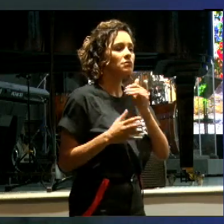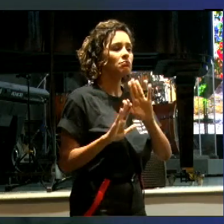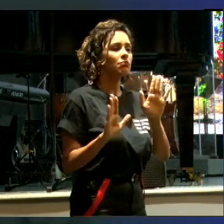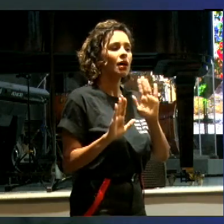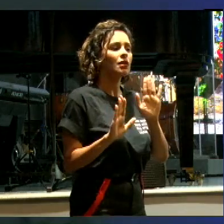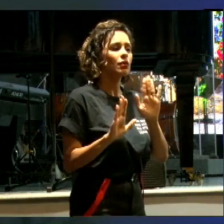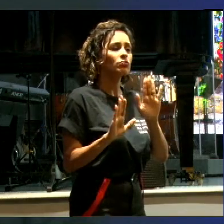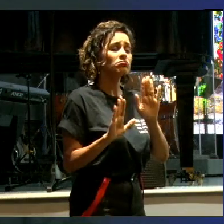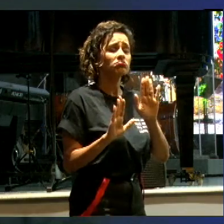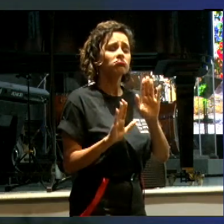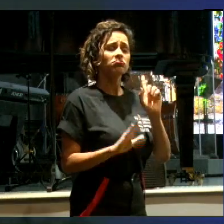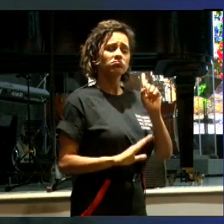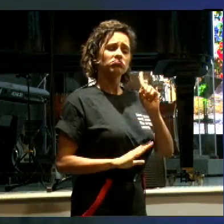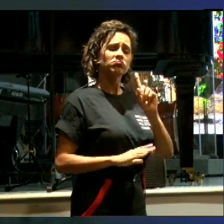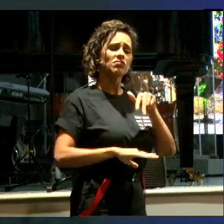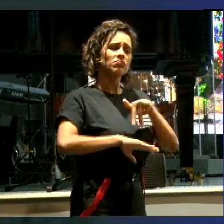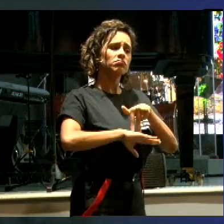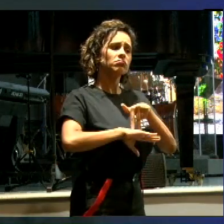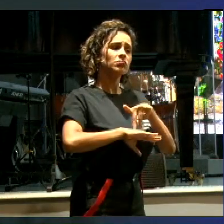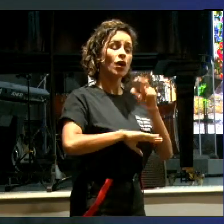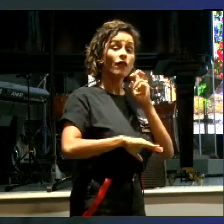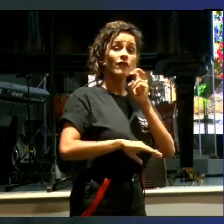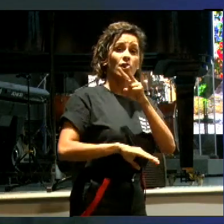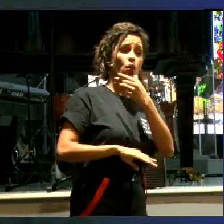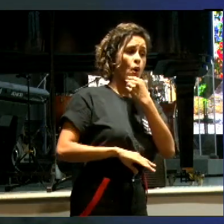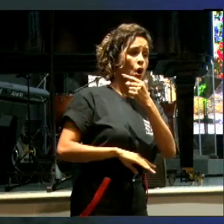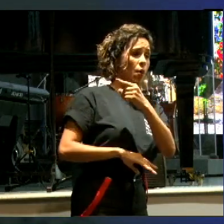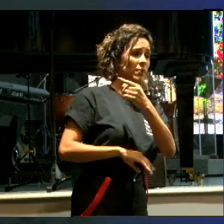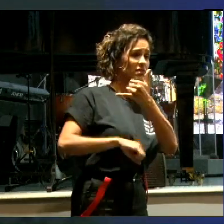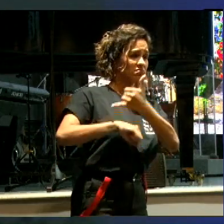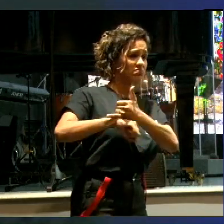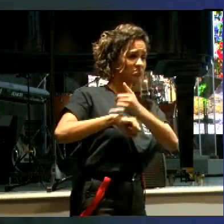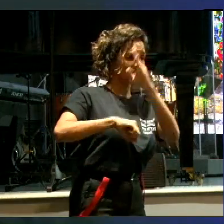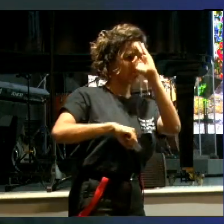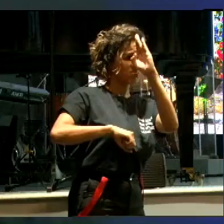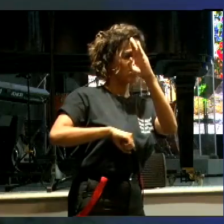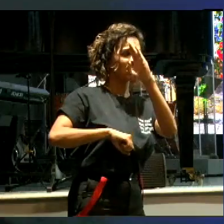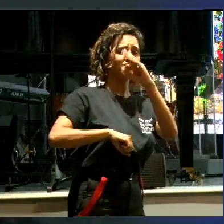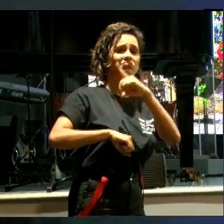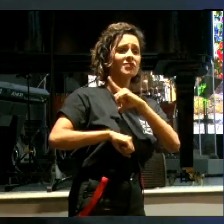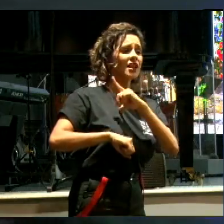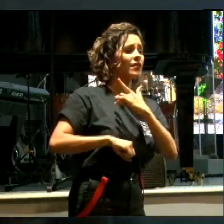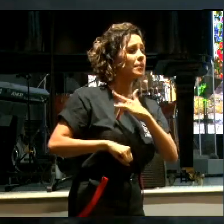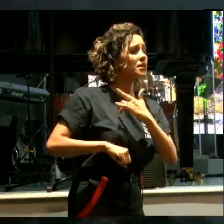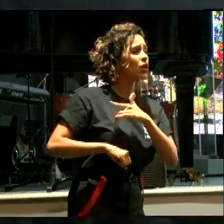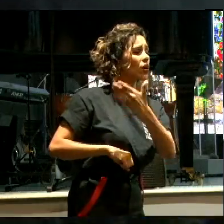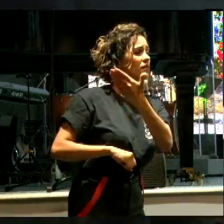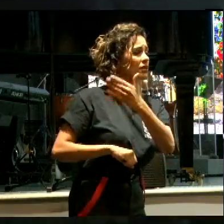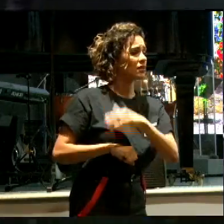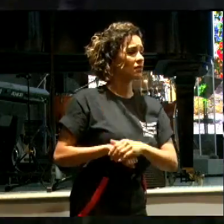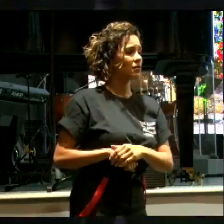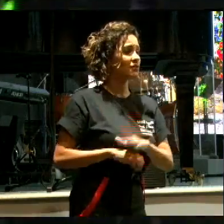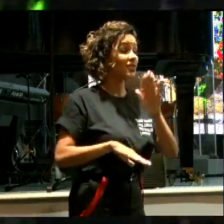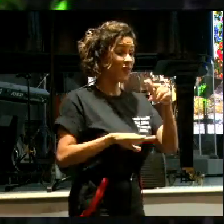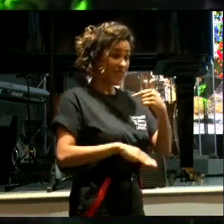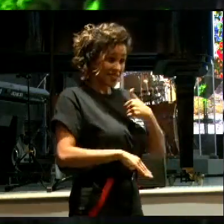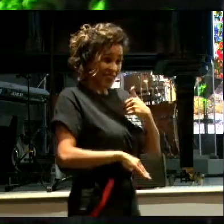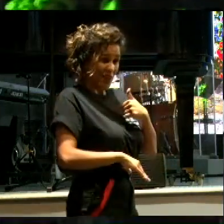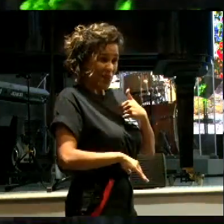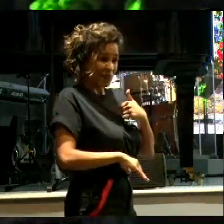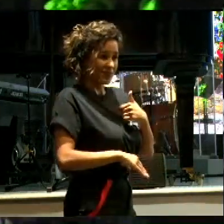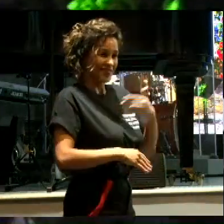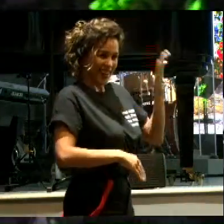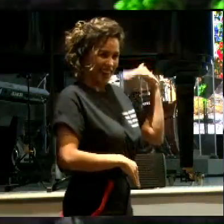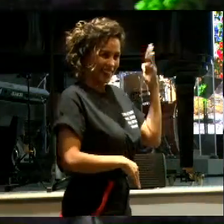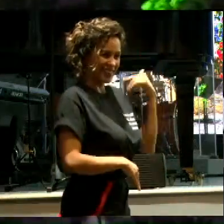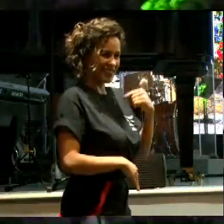compaixão. Provavelmente, eu, Mary, com a mentalidade que eu tinha uns anos atrás, eu ia olhar e